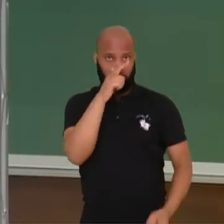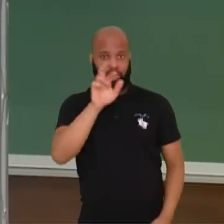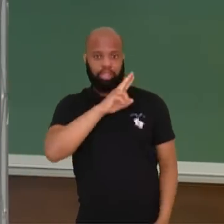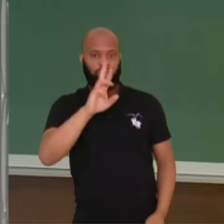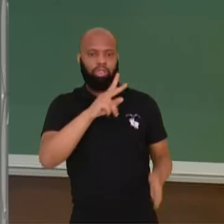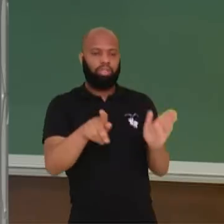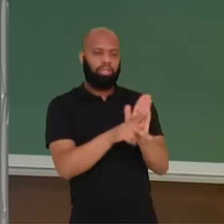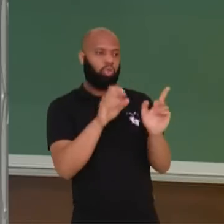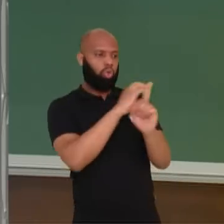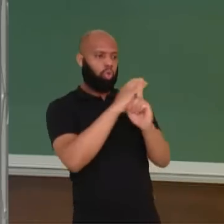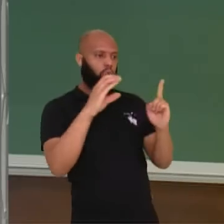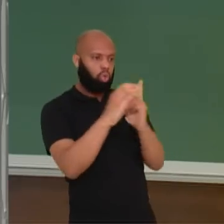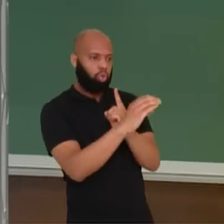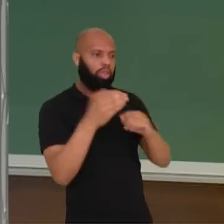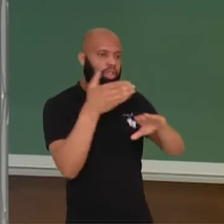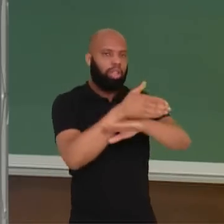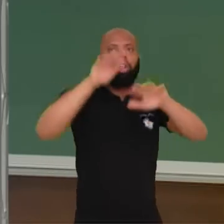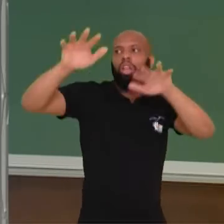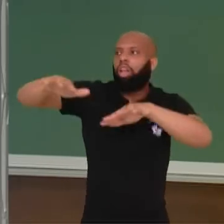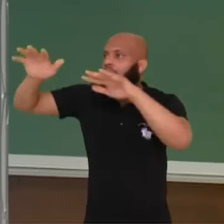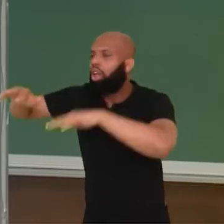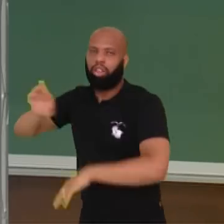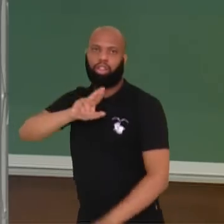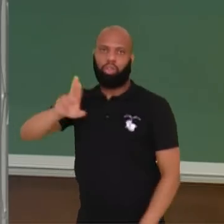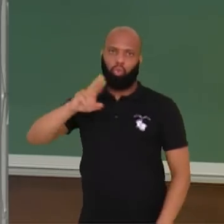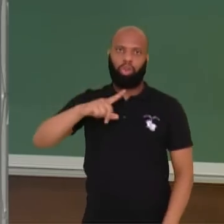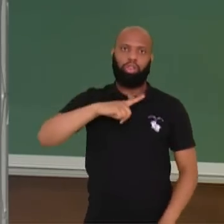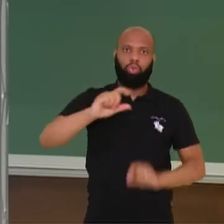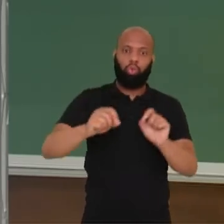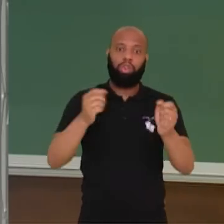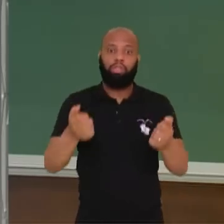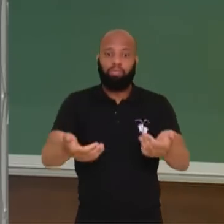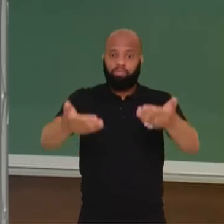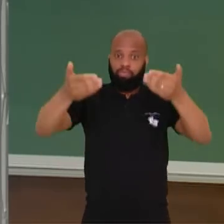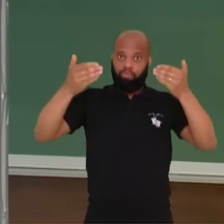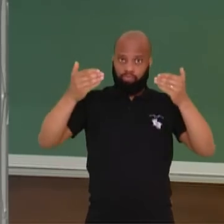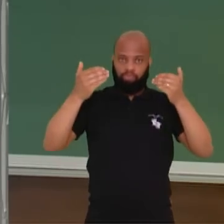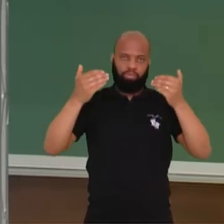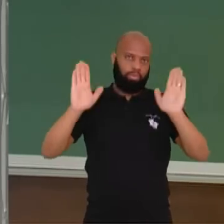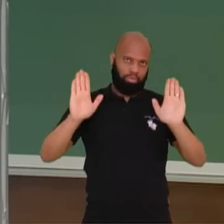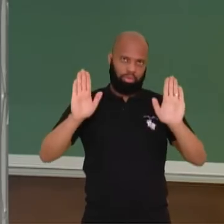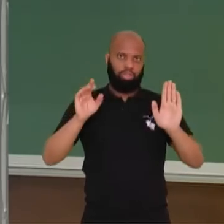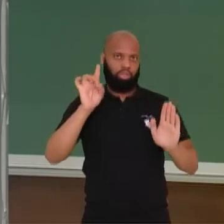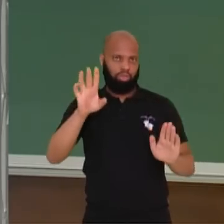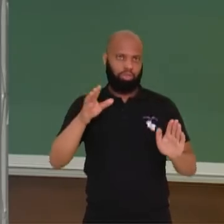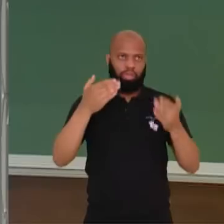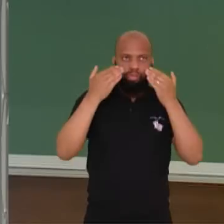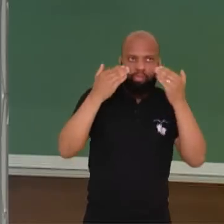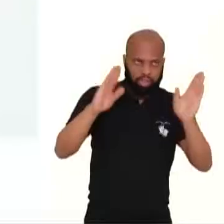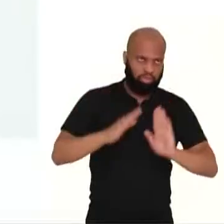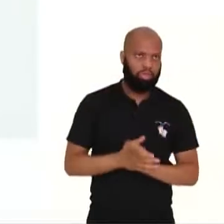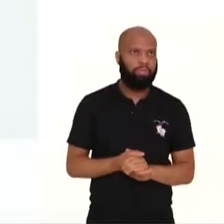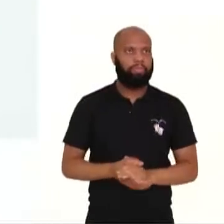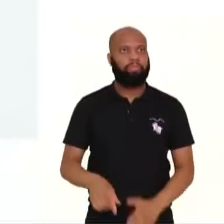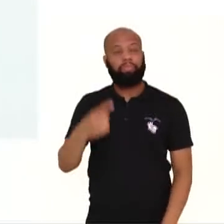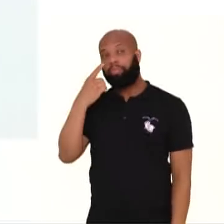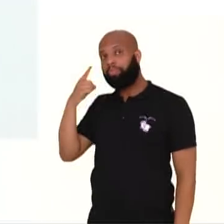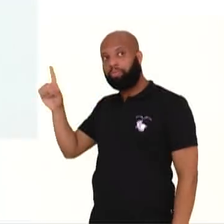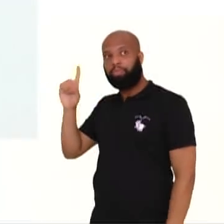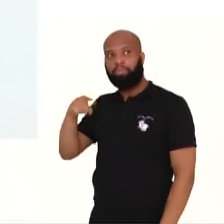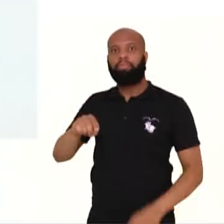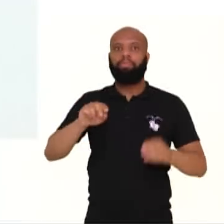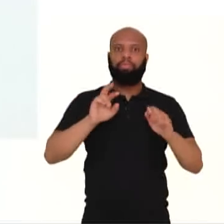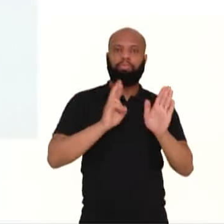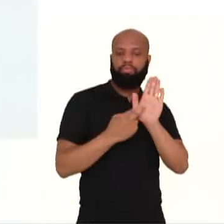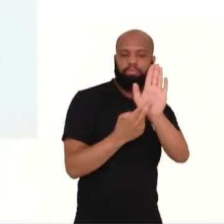ficava fora dessas colunas, do chamado peristilo. A imagem é mais ou menos esta. Veja aqui no seguinte. Uma